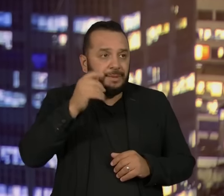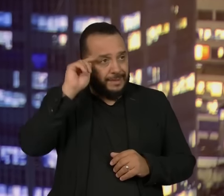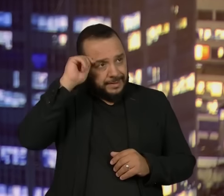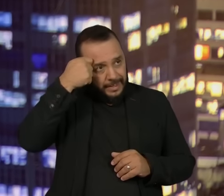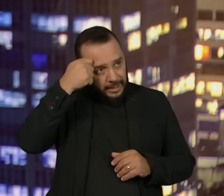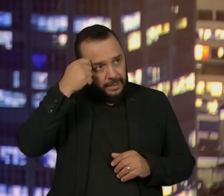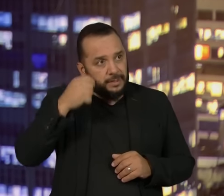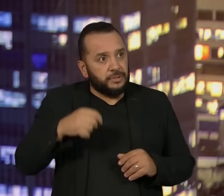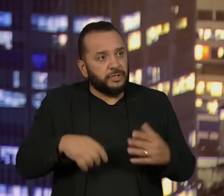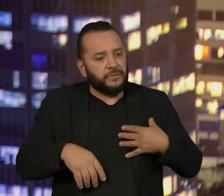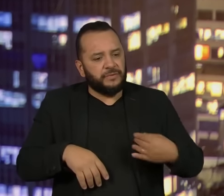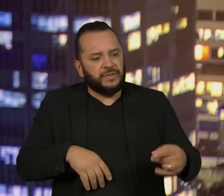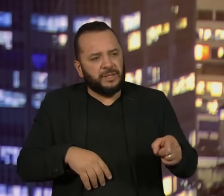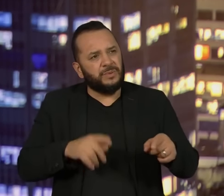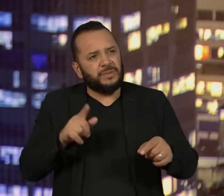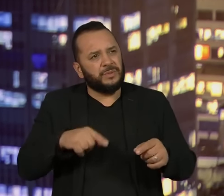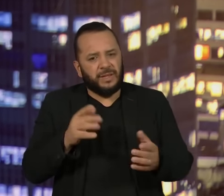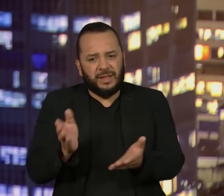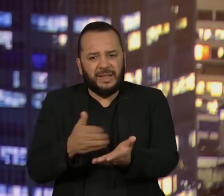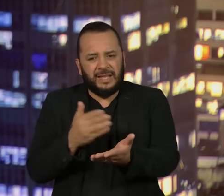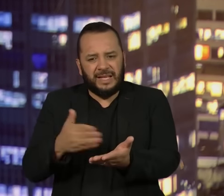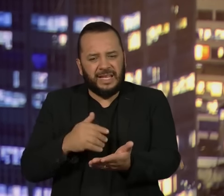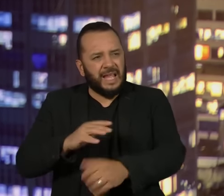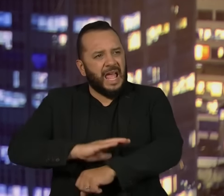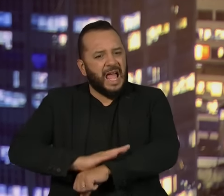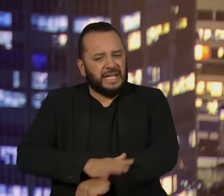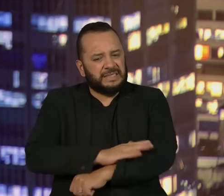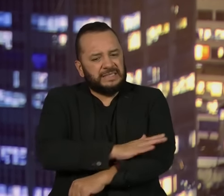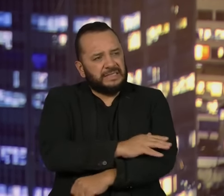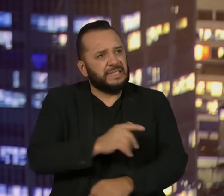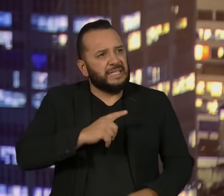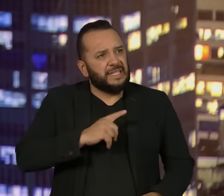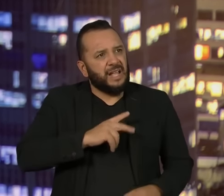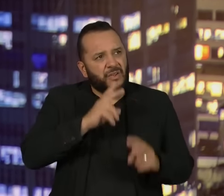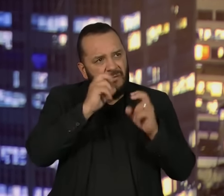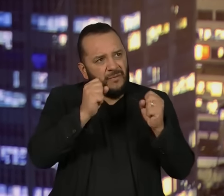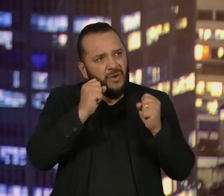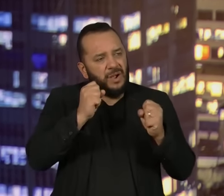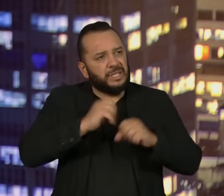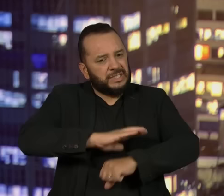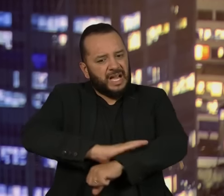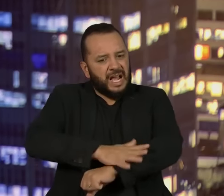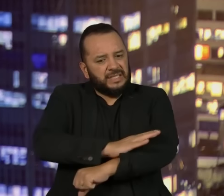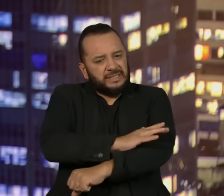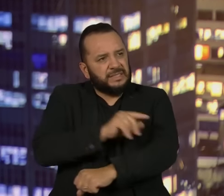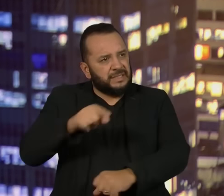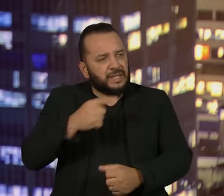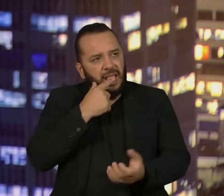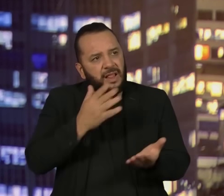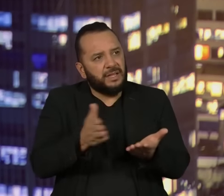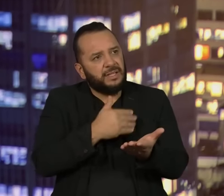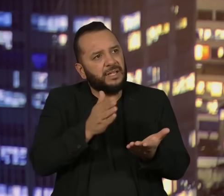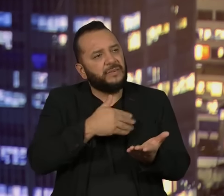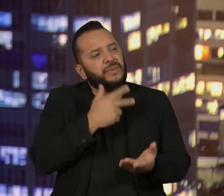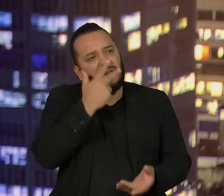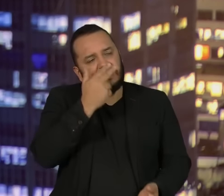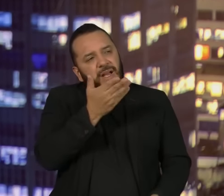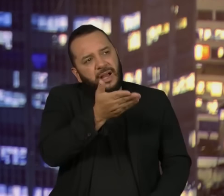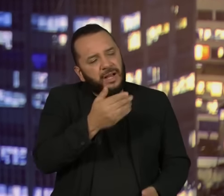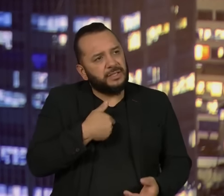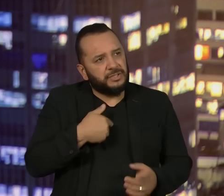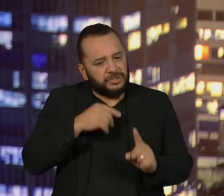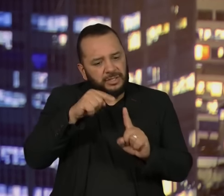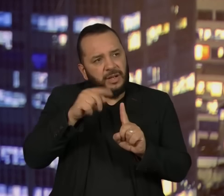um livro tão racista, né, quanto, né, tem passagens muito racistas no livro, reconhecidamente. O que você acha disso? A mediação